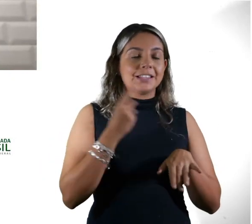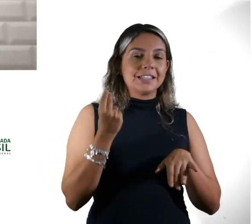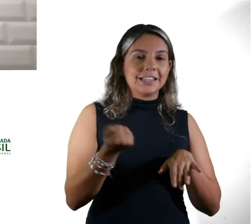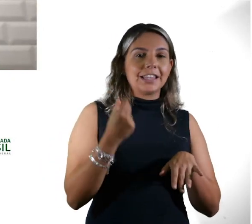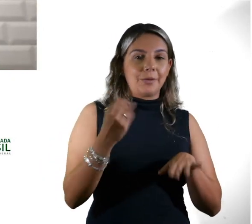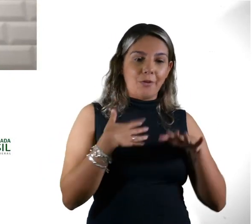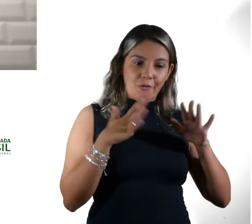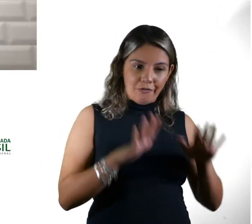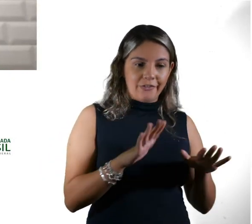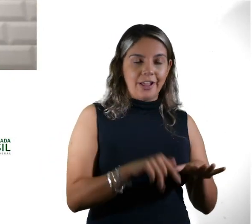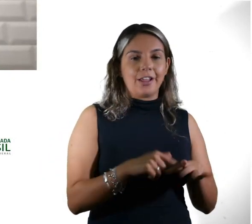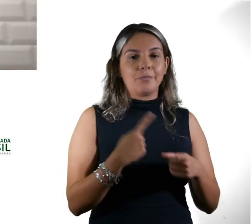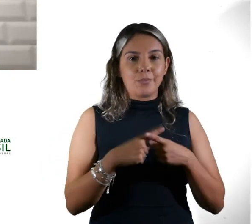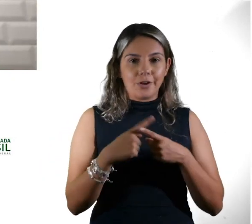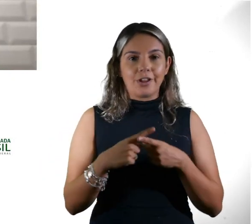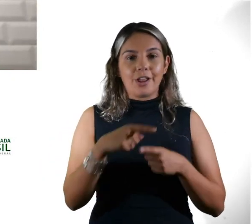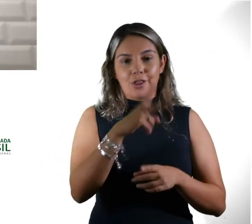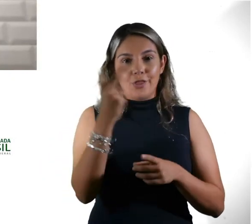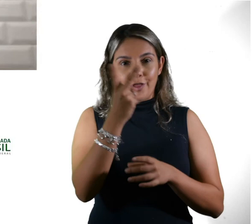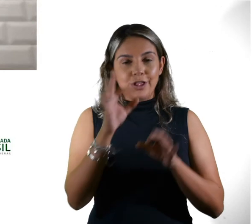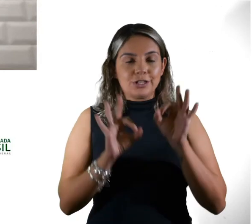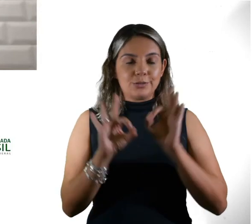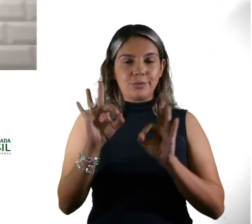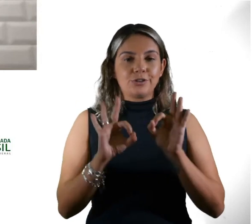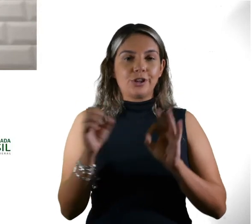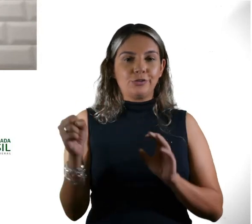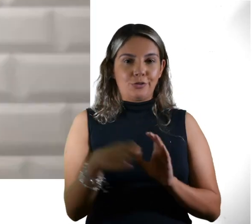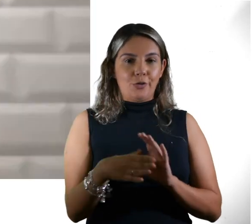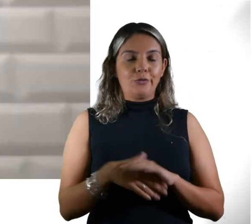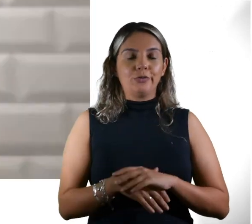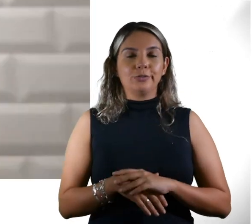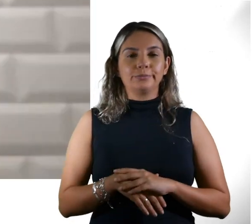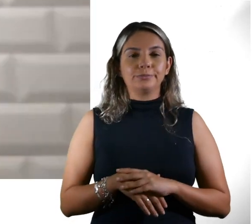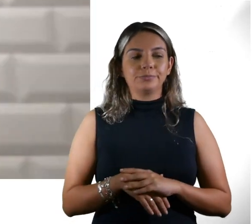em Angola por causa desses 2 projetos novos.